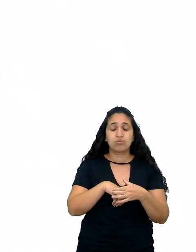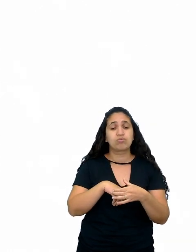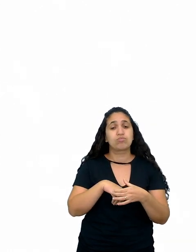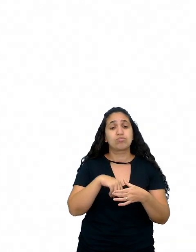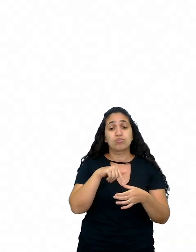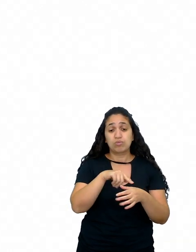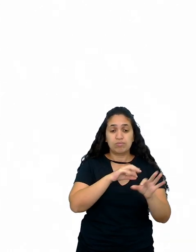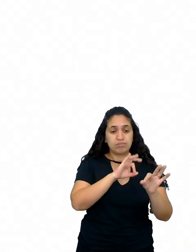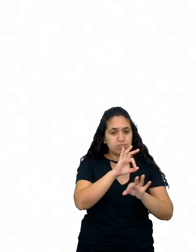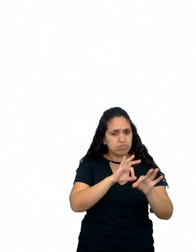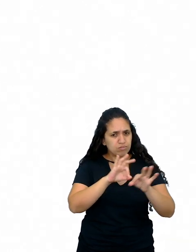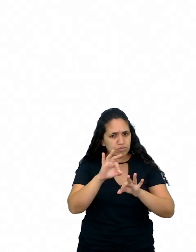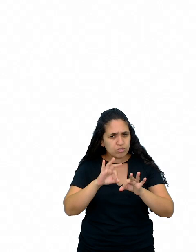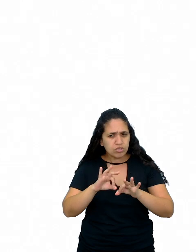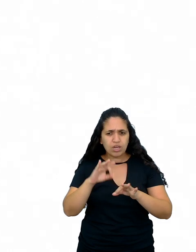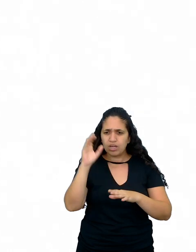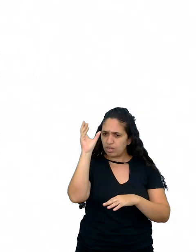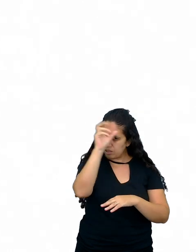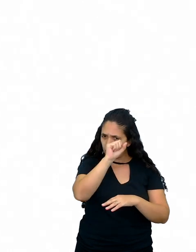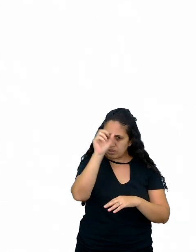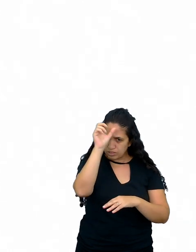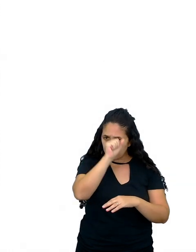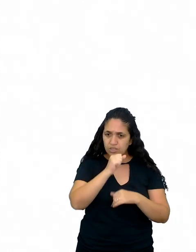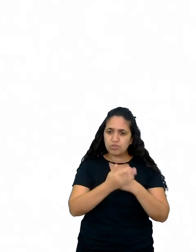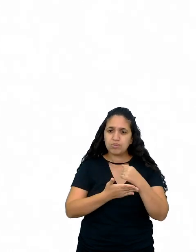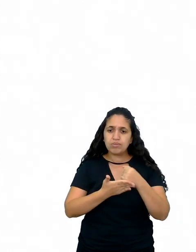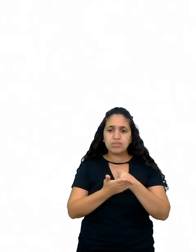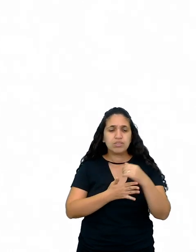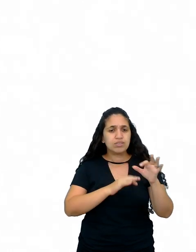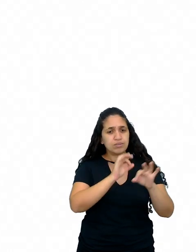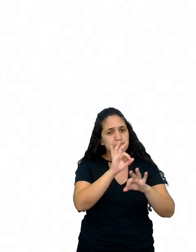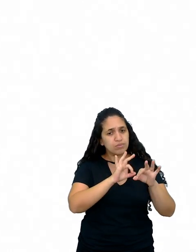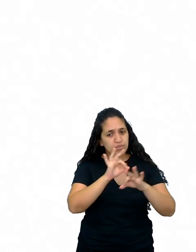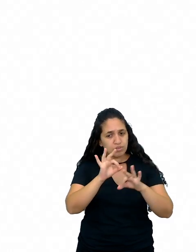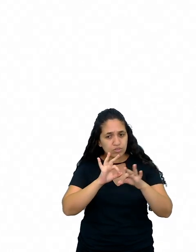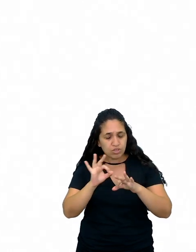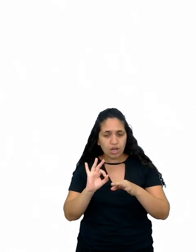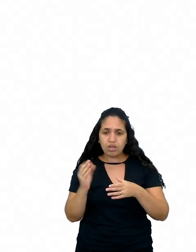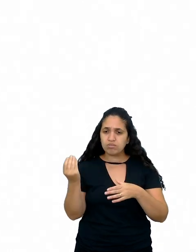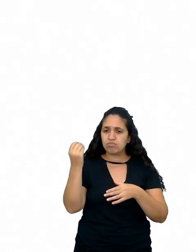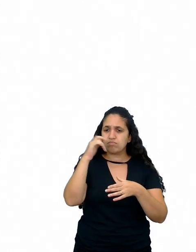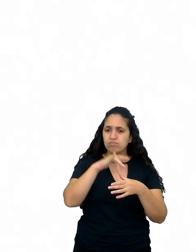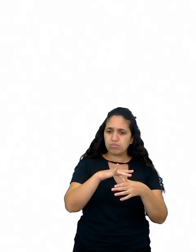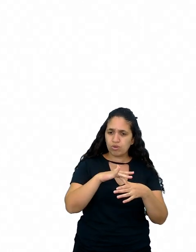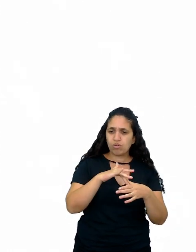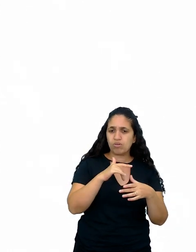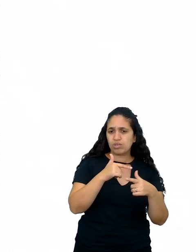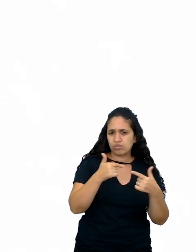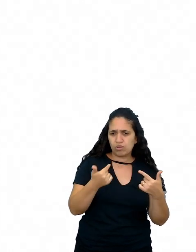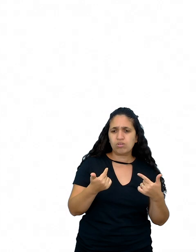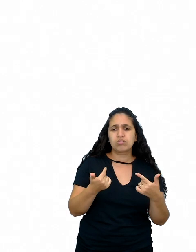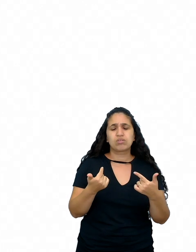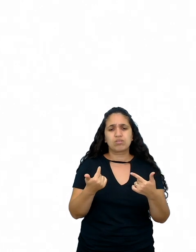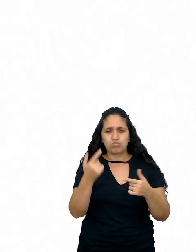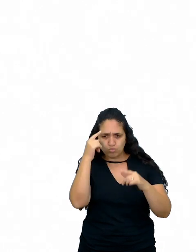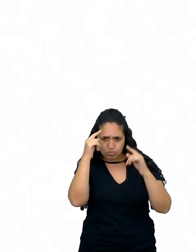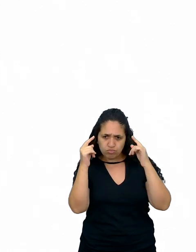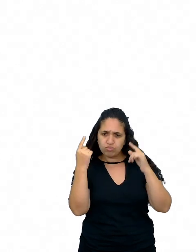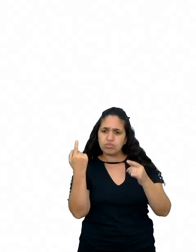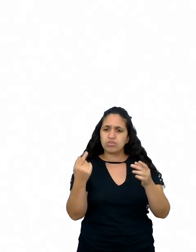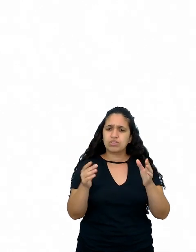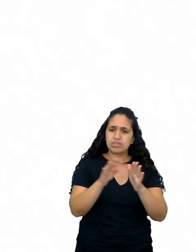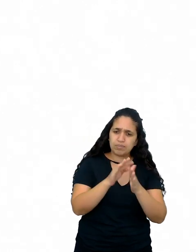esse projeto, dessa aprendizagem baseada em projeto, a gente coloca as nossas mini lições e nas